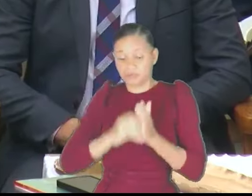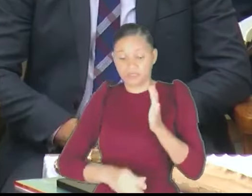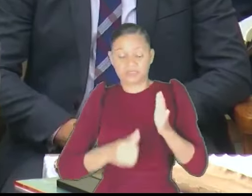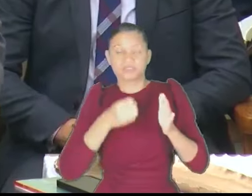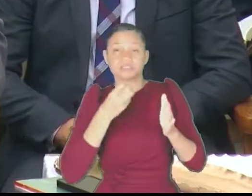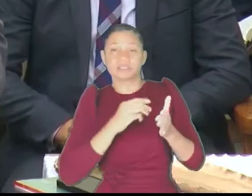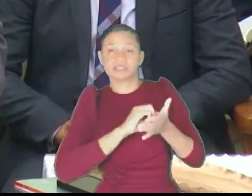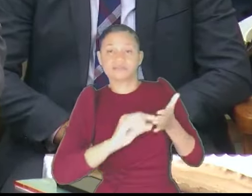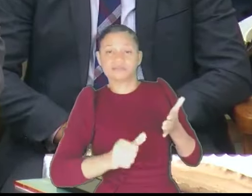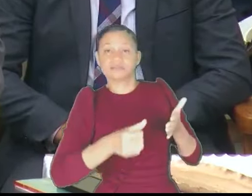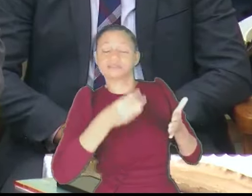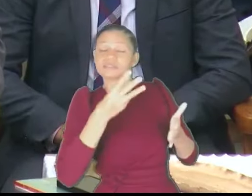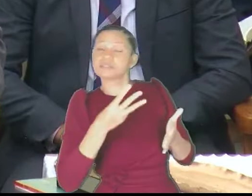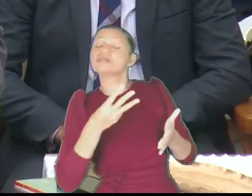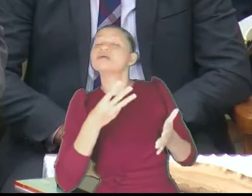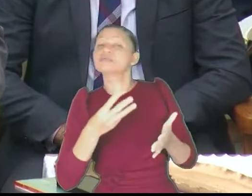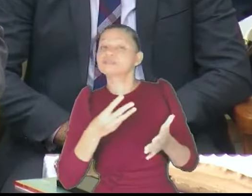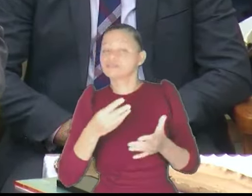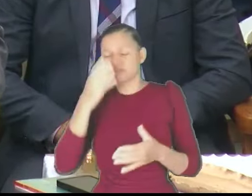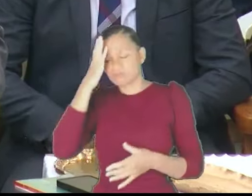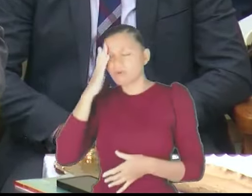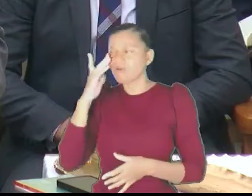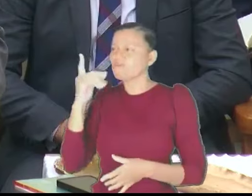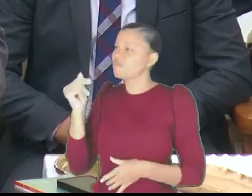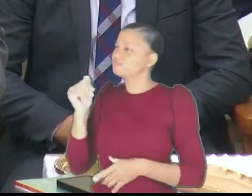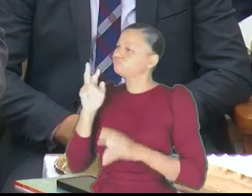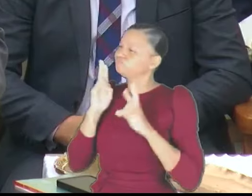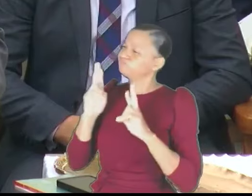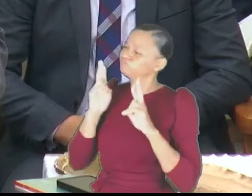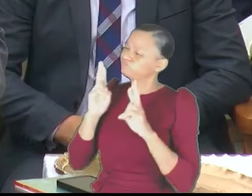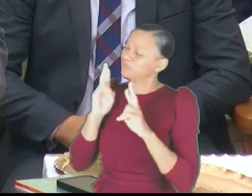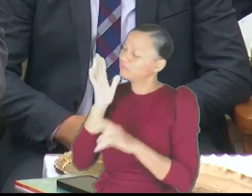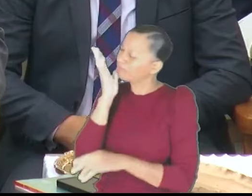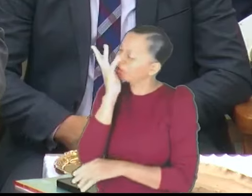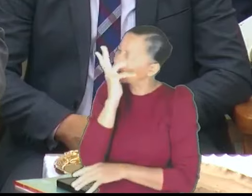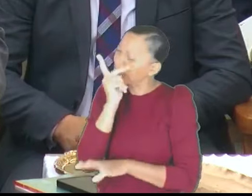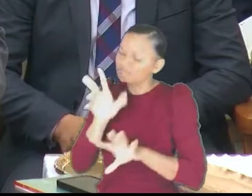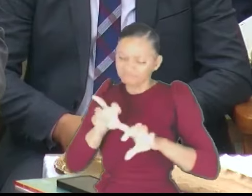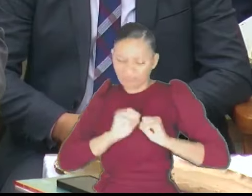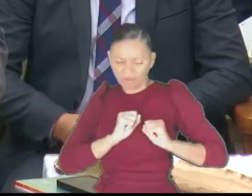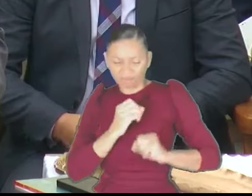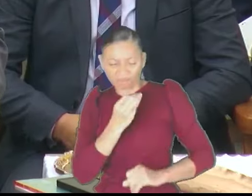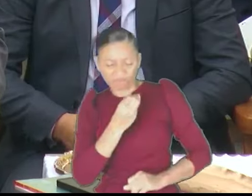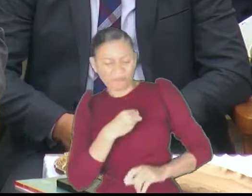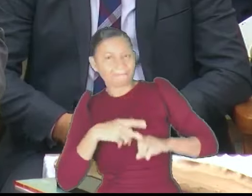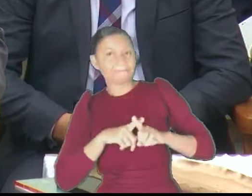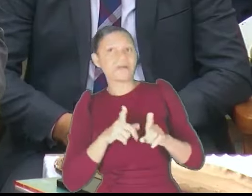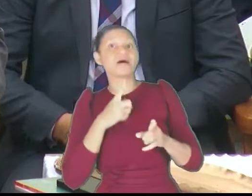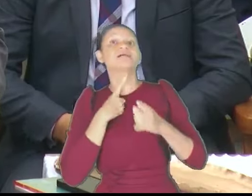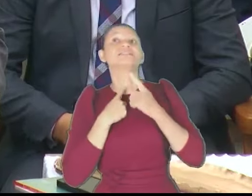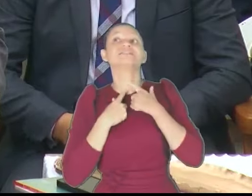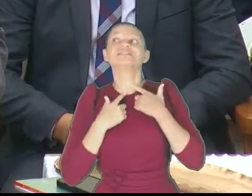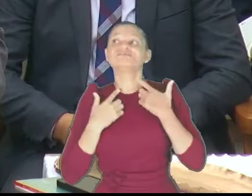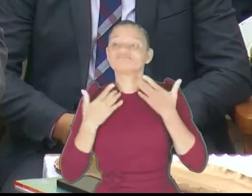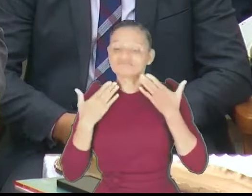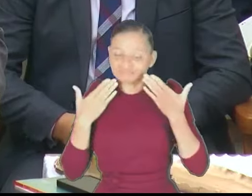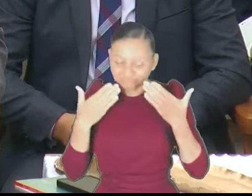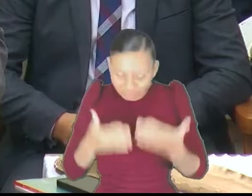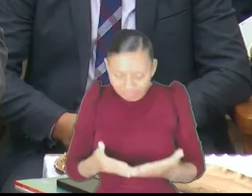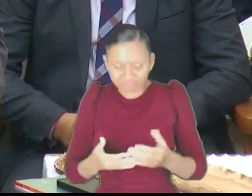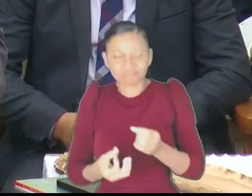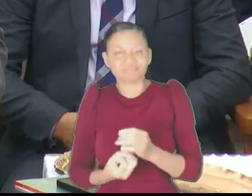de Provérbios, que a esperança demorada enfraquece o coração, mas o desejo chegado é árvore